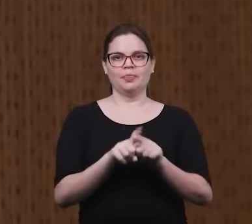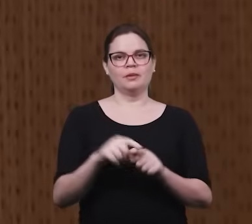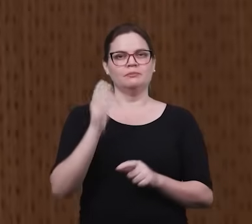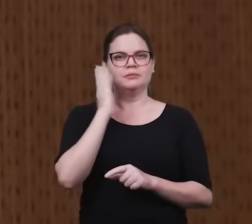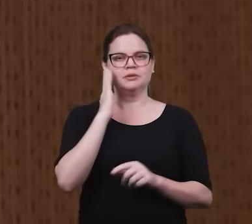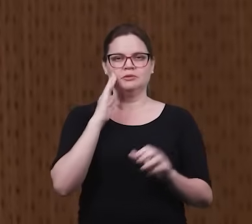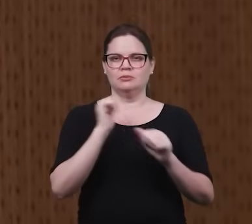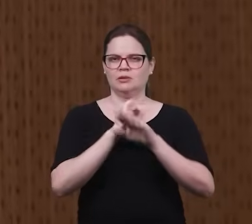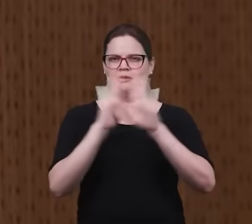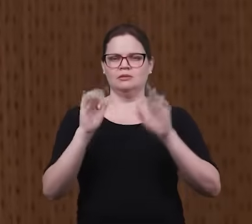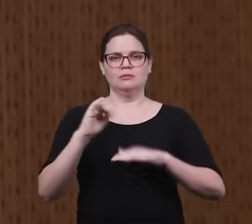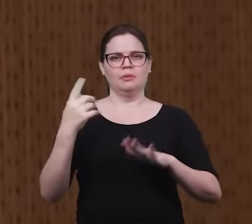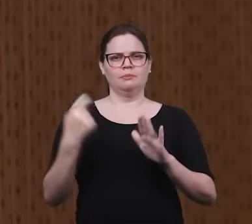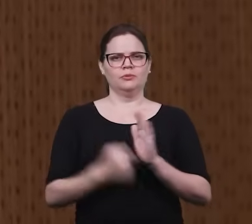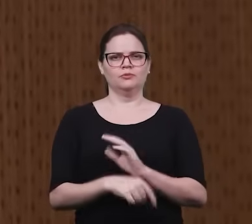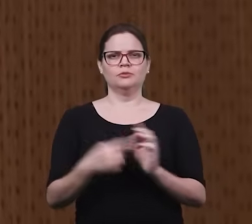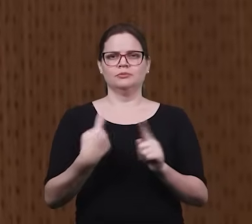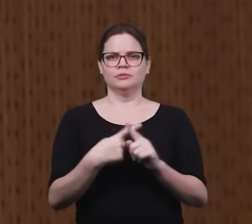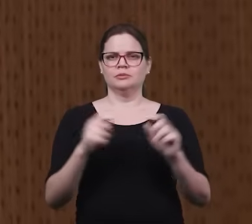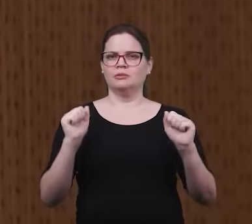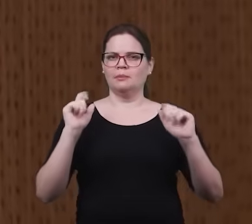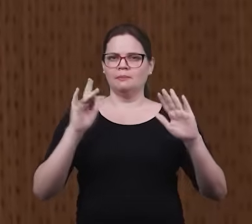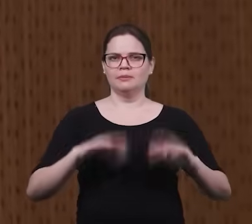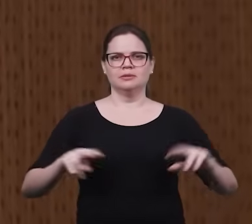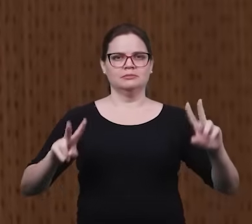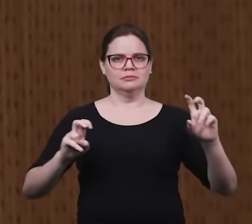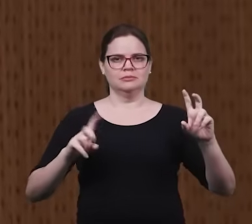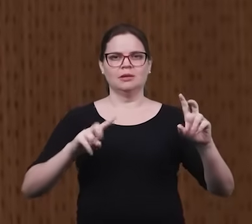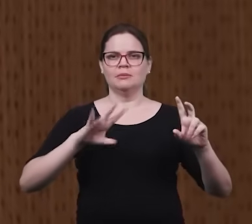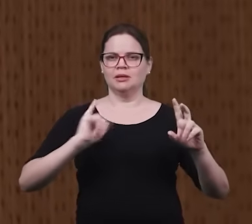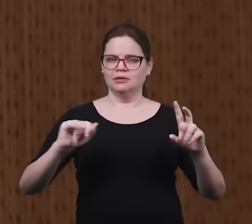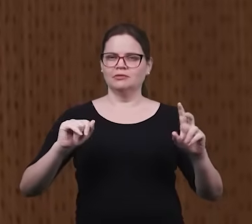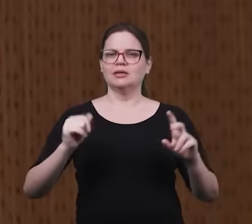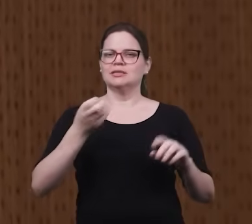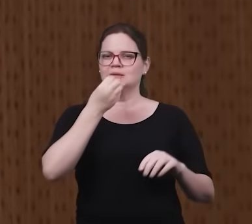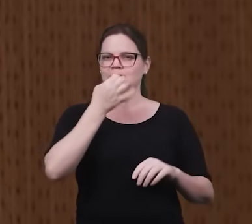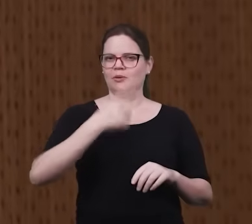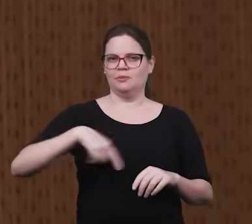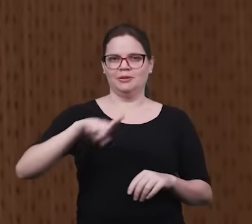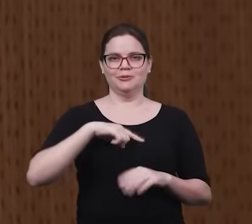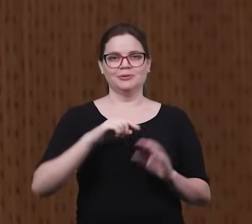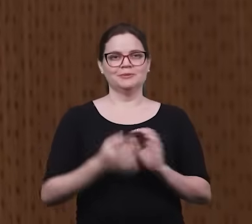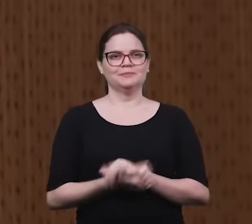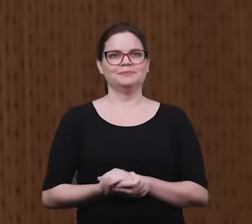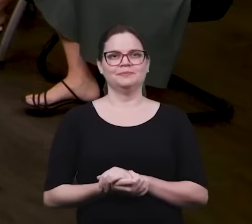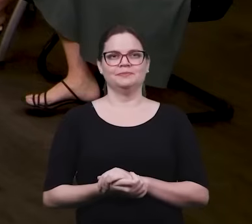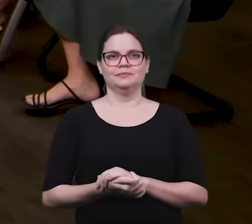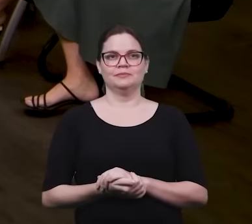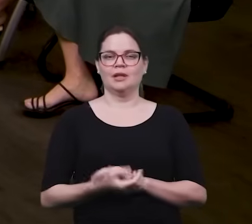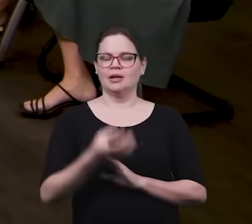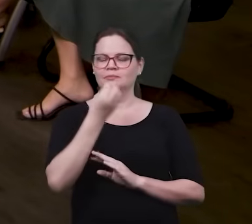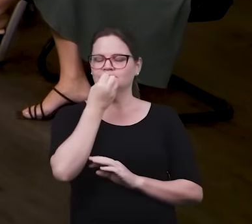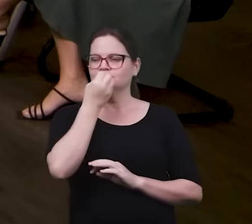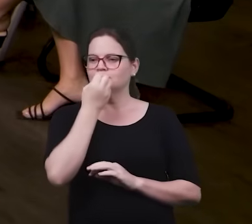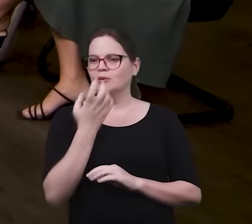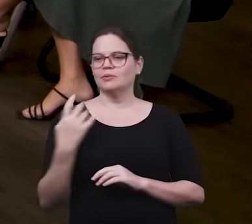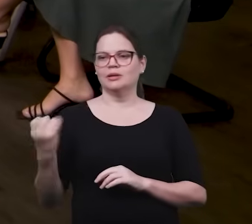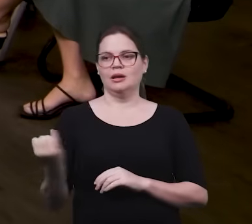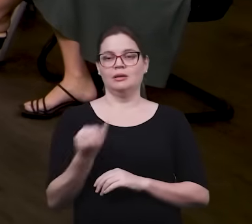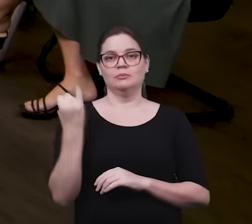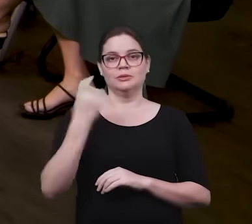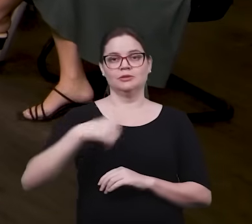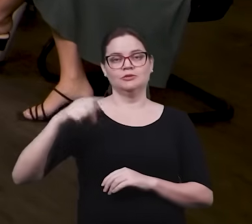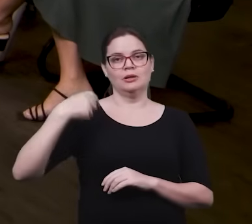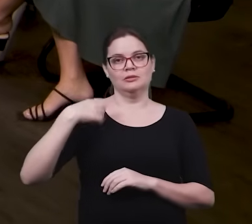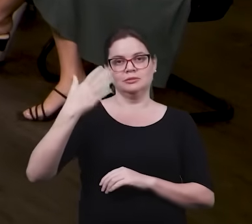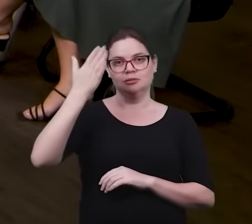gente aprofundar mais, porque é uma bênção, é um tema que vai ser edificante para todos. É bom, é importantíssimo a